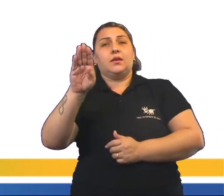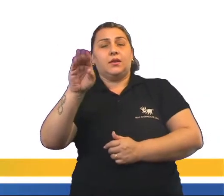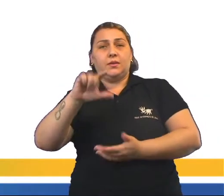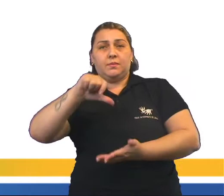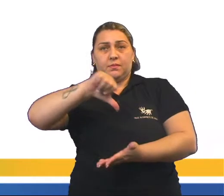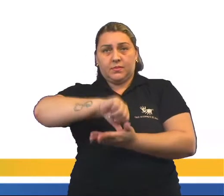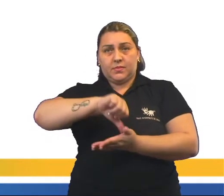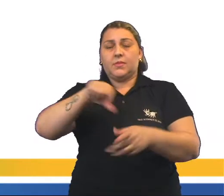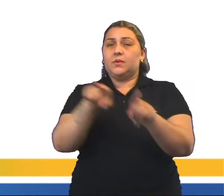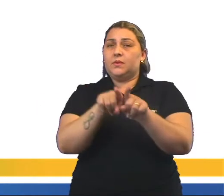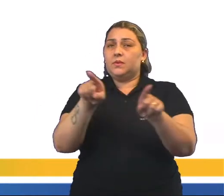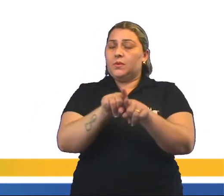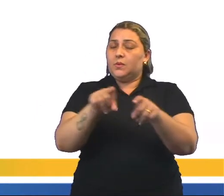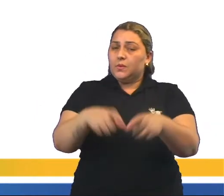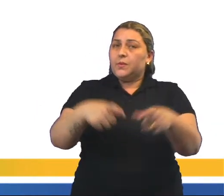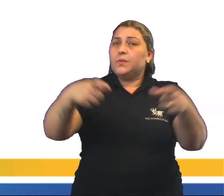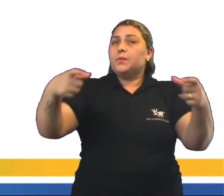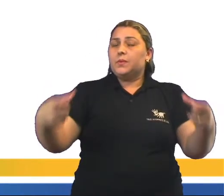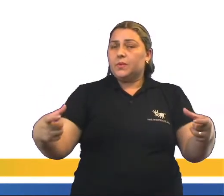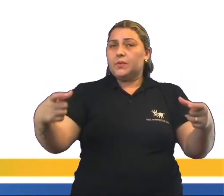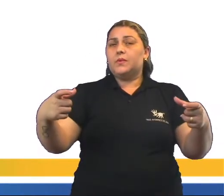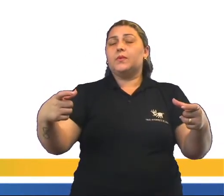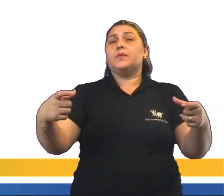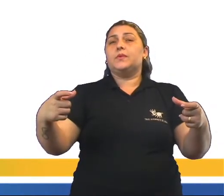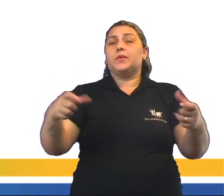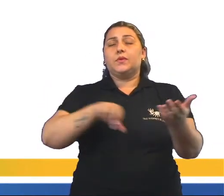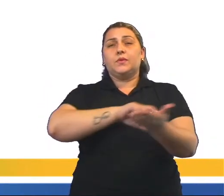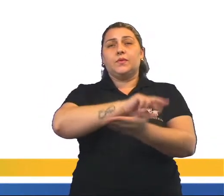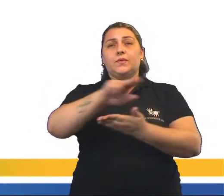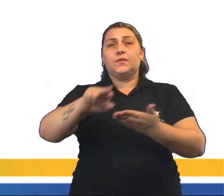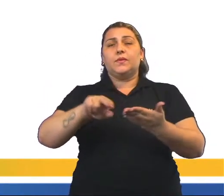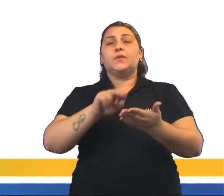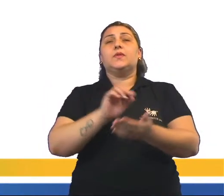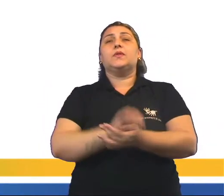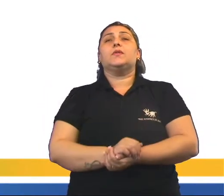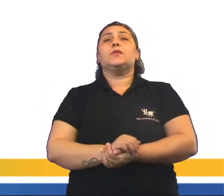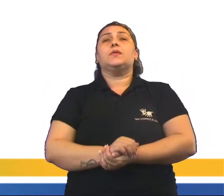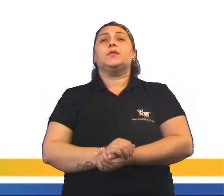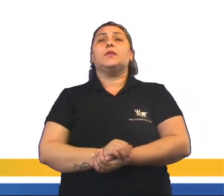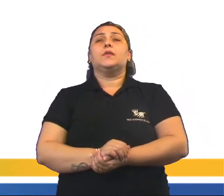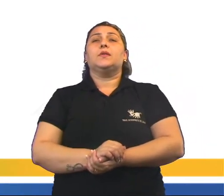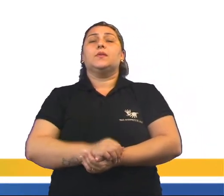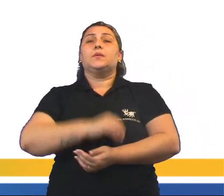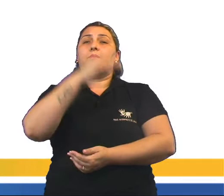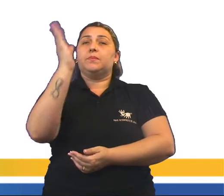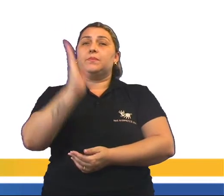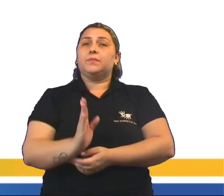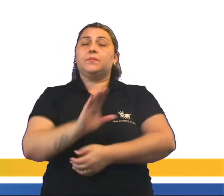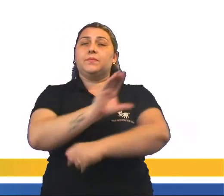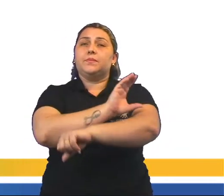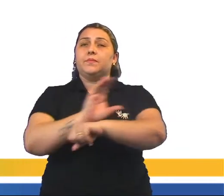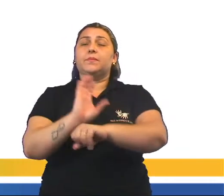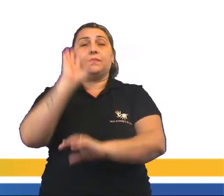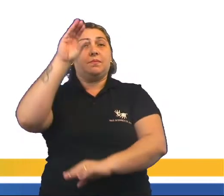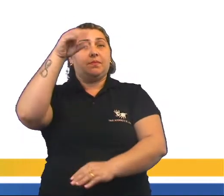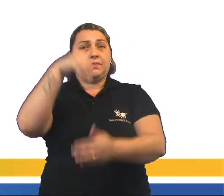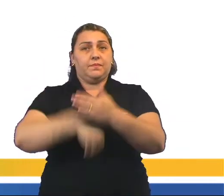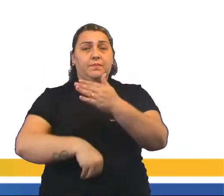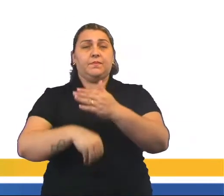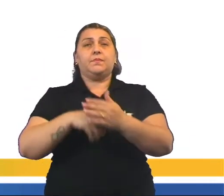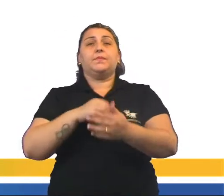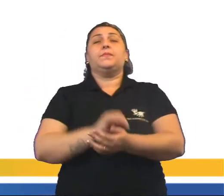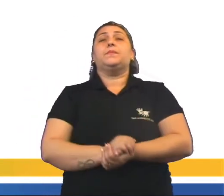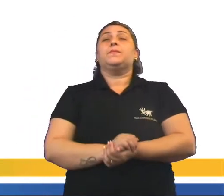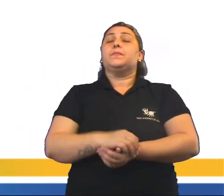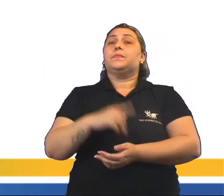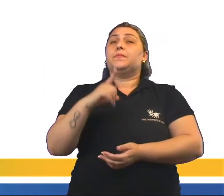e muito para ampliar ainda mais essa enorme diversidade histórico-cultural brasileira. Agora, dentro dessa